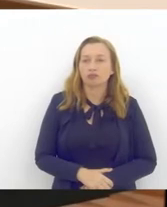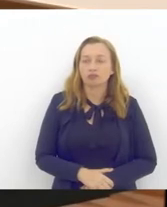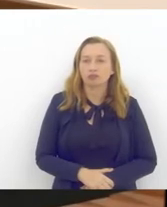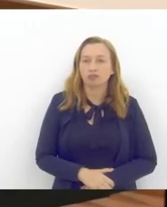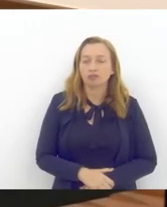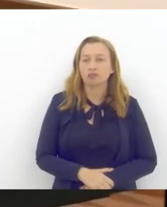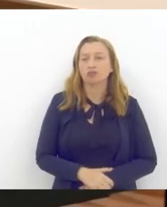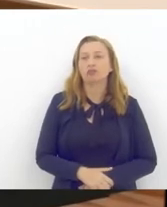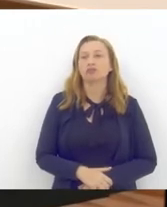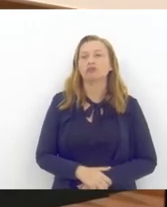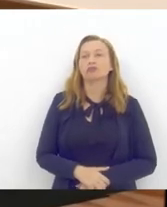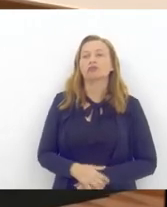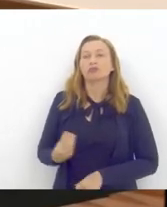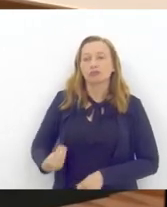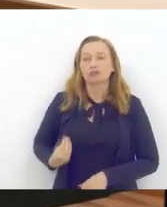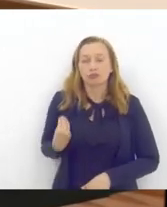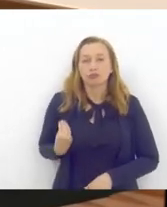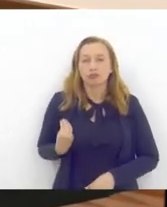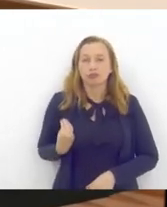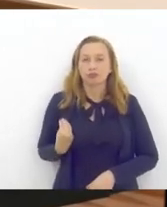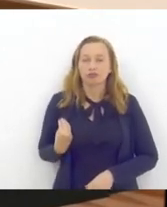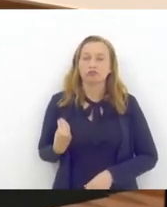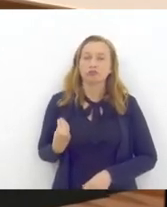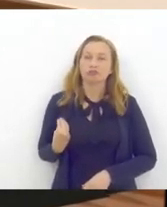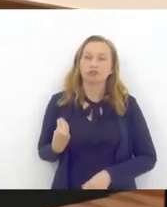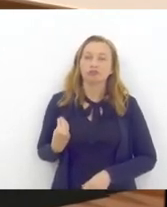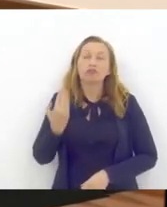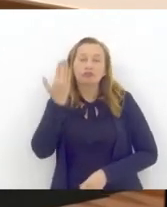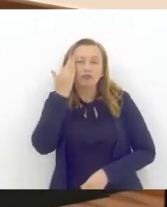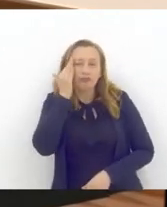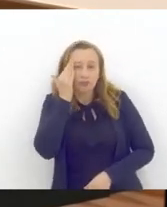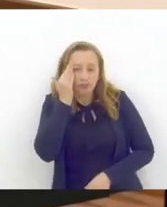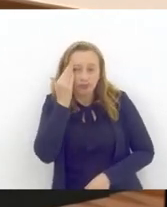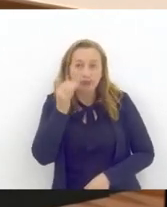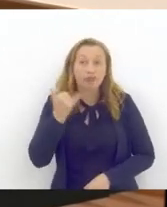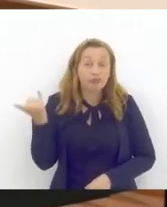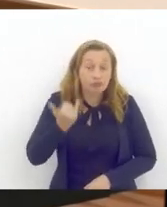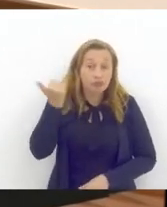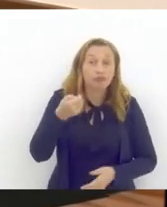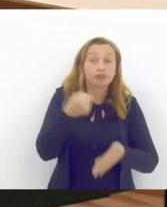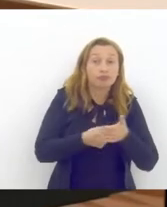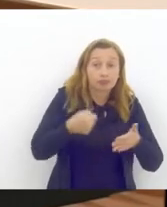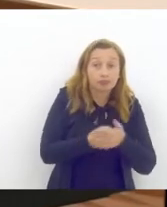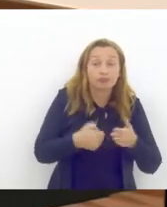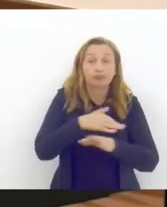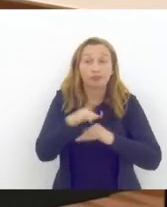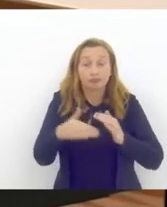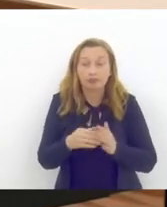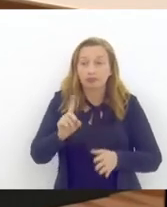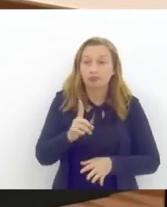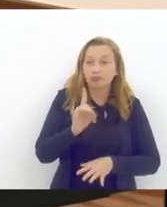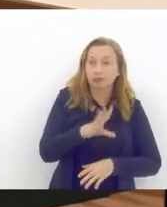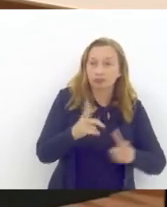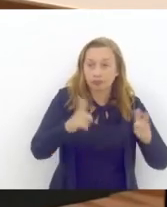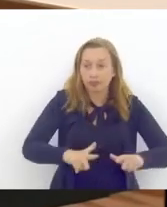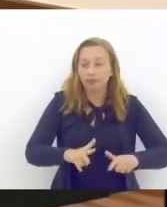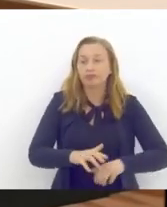no Brasil. A vida me fez compreender a importância de lutarmos por todos e não por